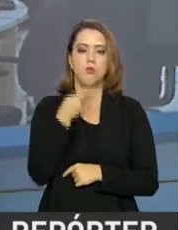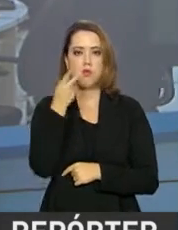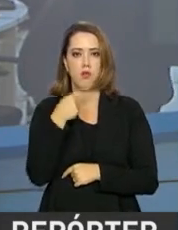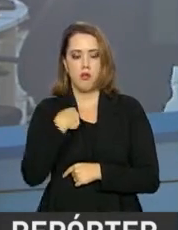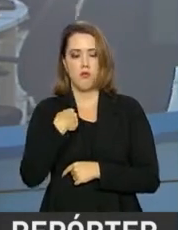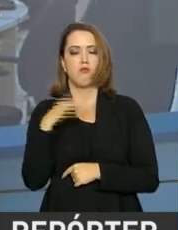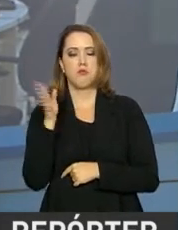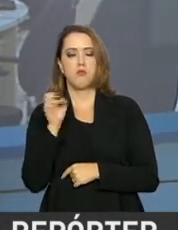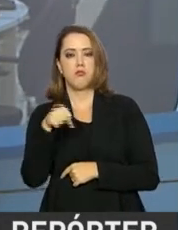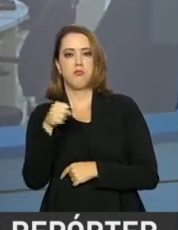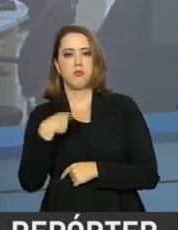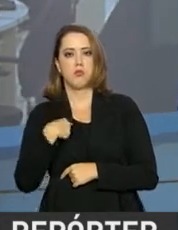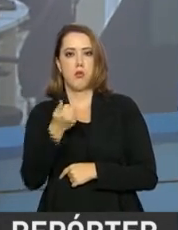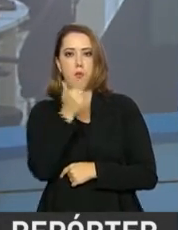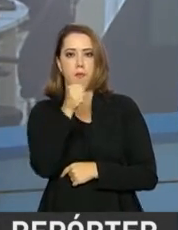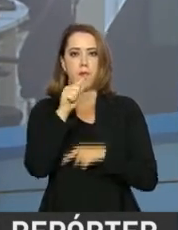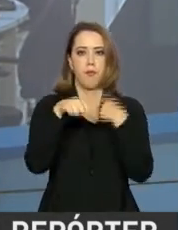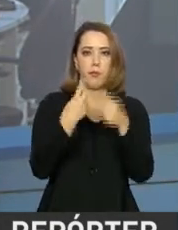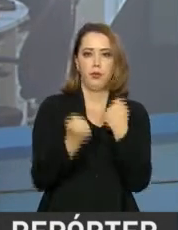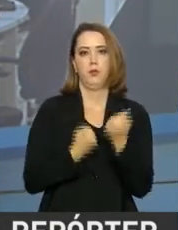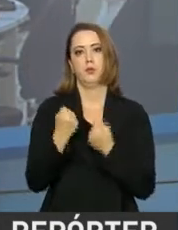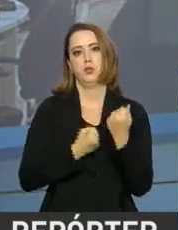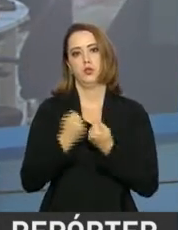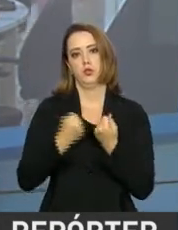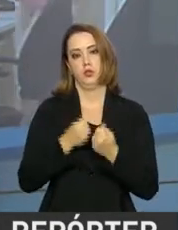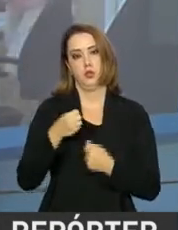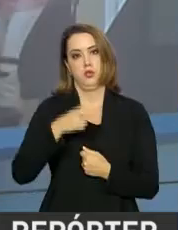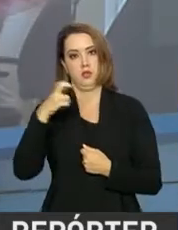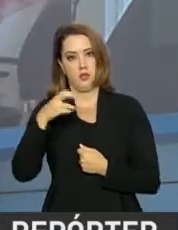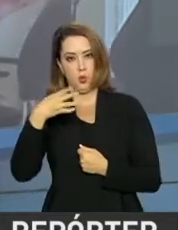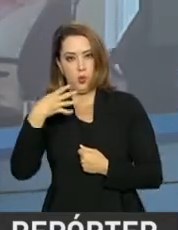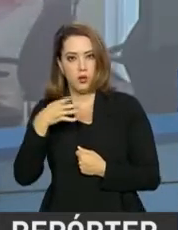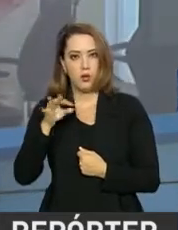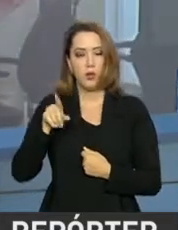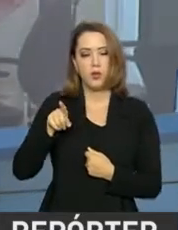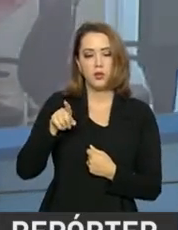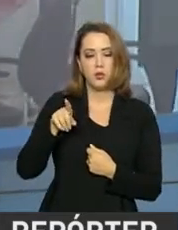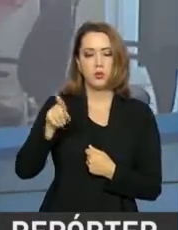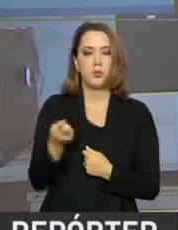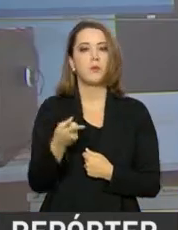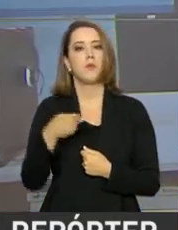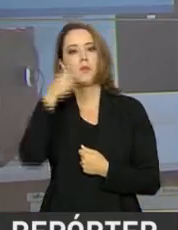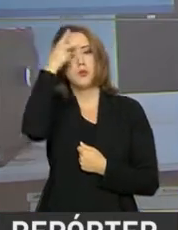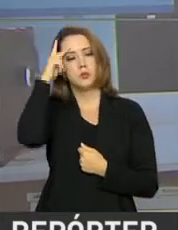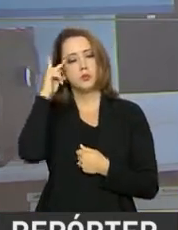dirigir. Foram entrevistadas 54 mil pessoas em todo o Brasil.